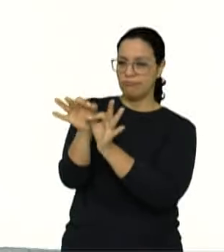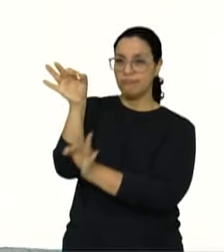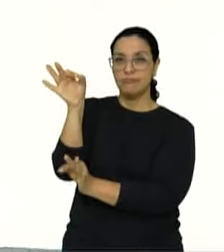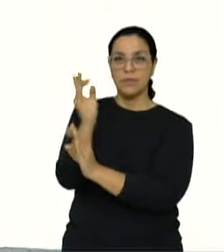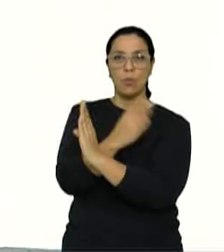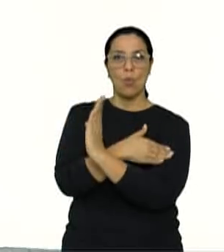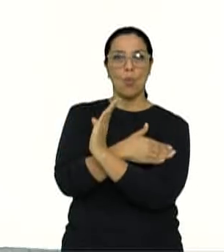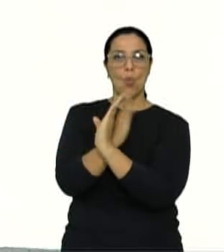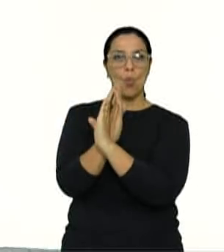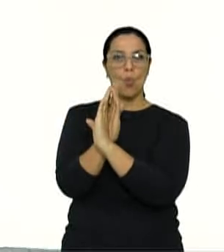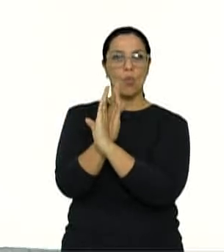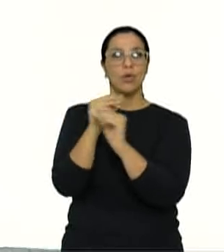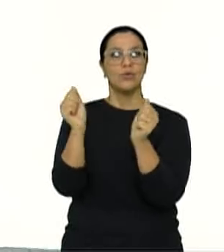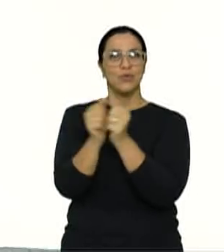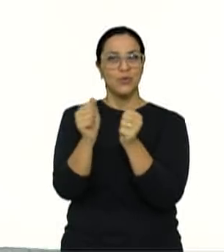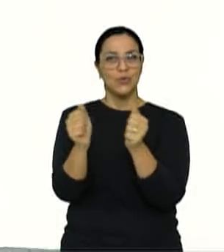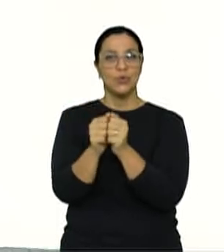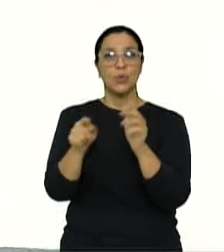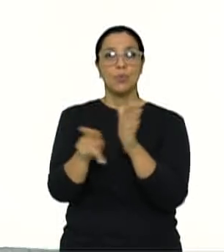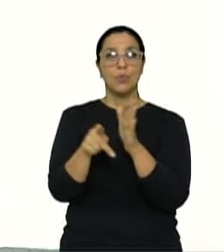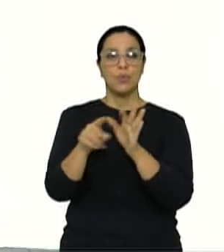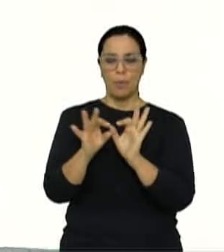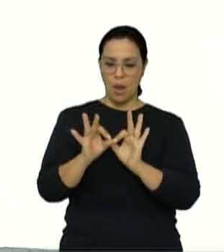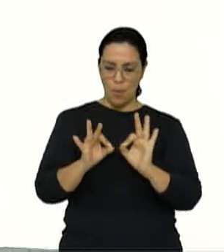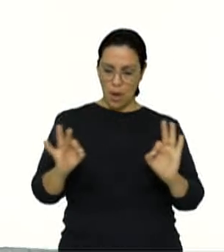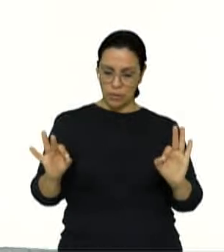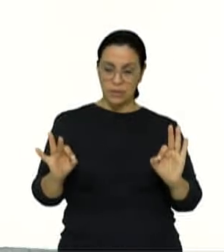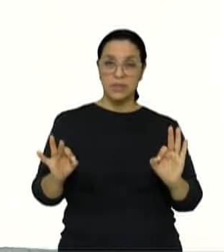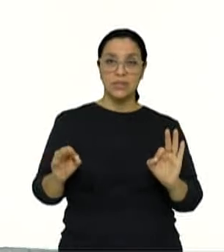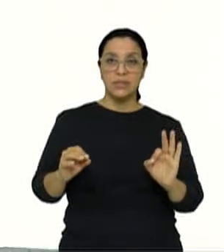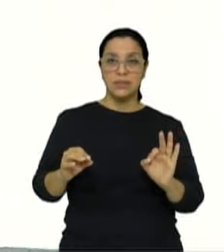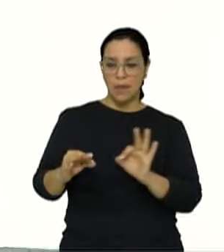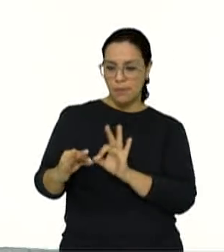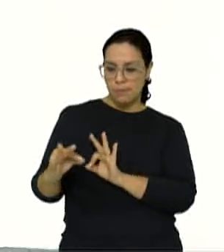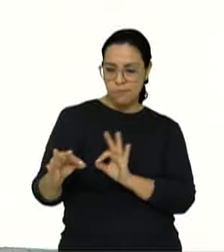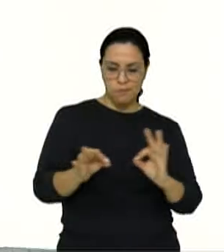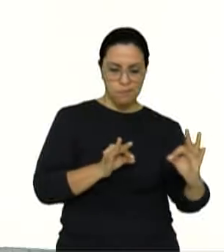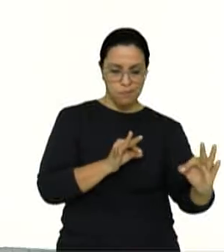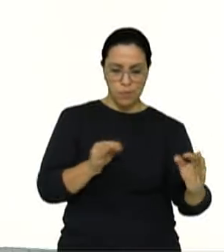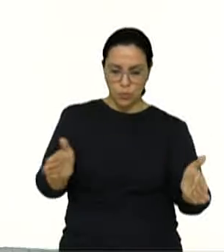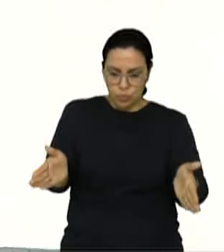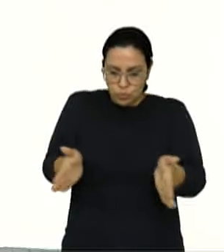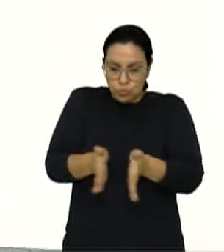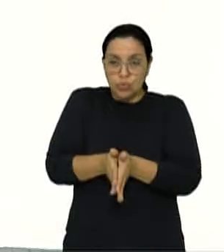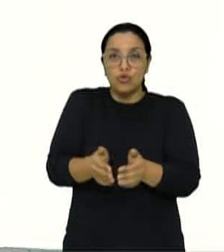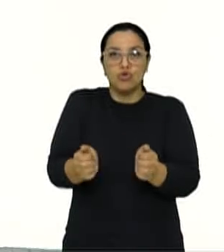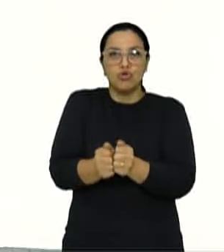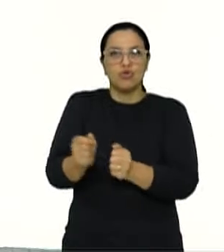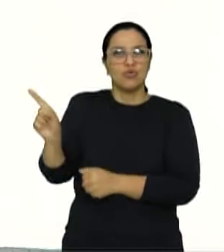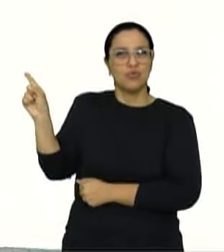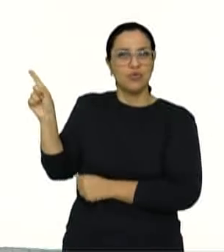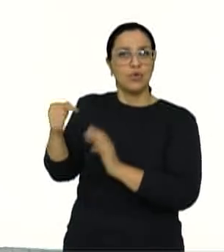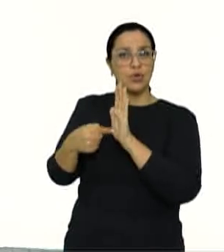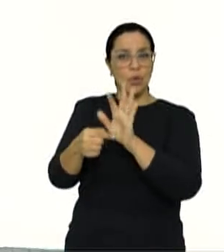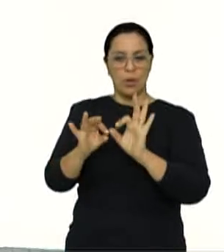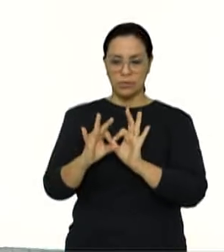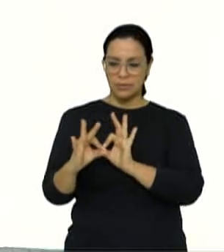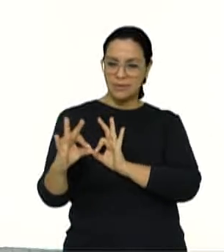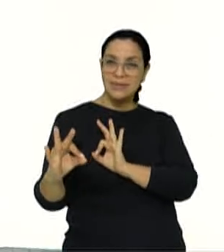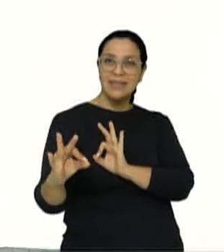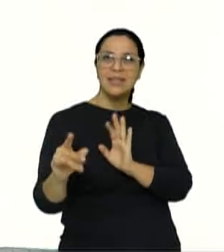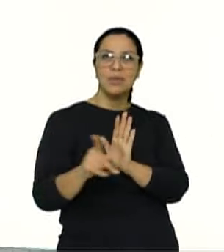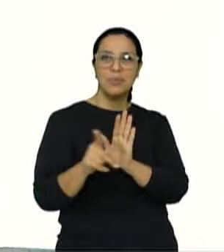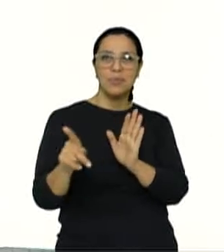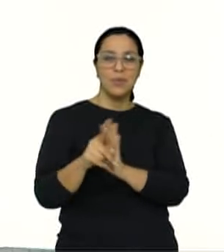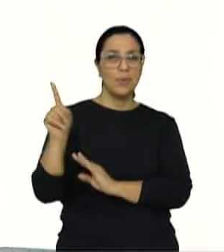né? E que há uma travessa horizontal unindo cada parte de pernas, né, que é exatamente essa que está aqui. Ela está